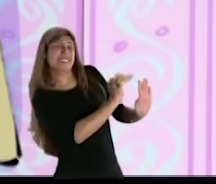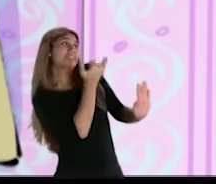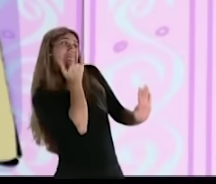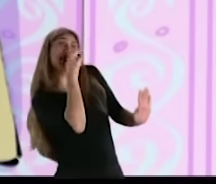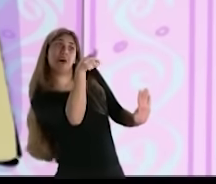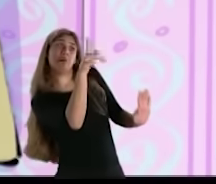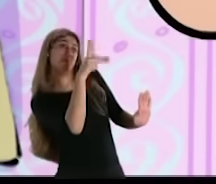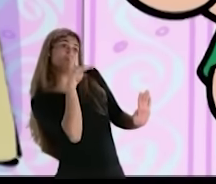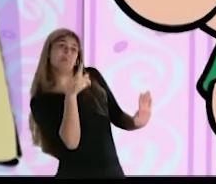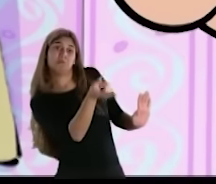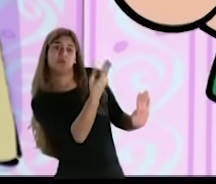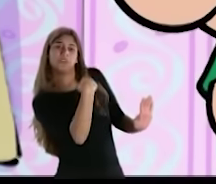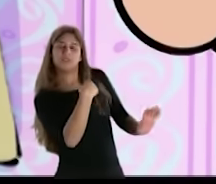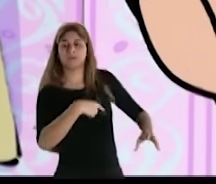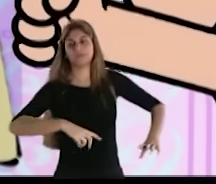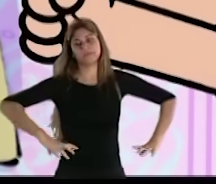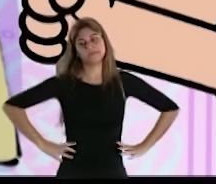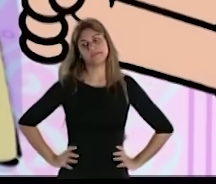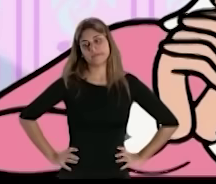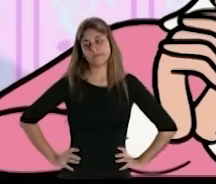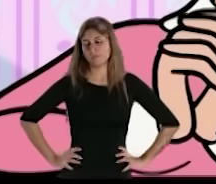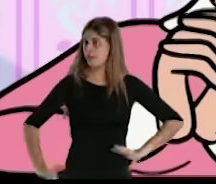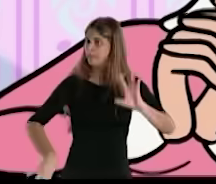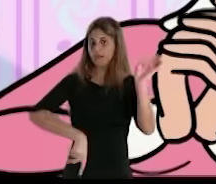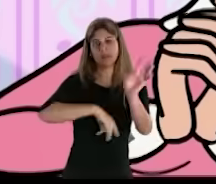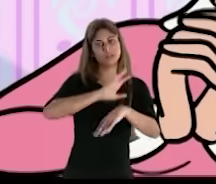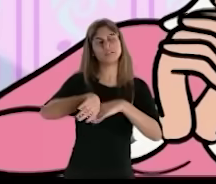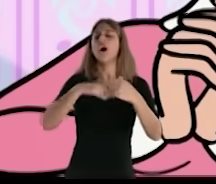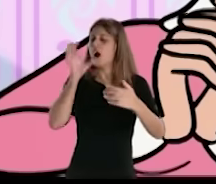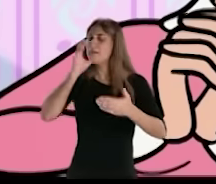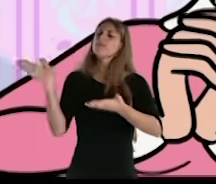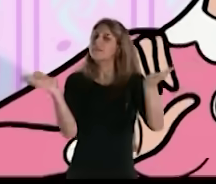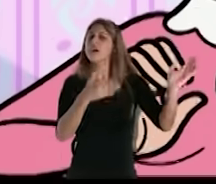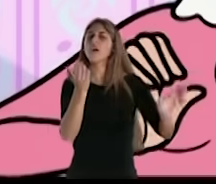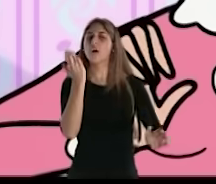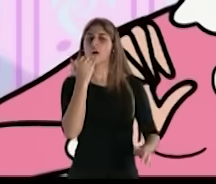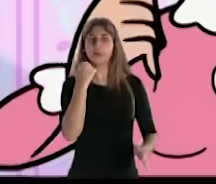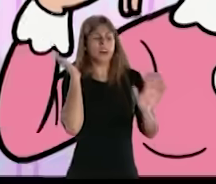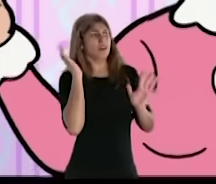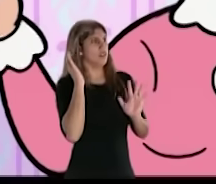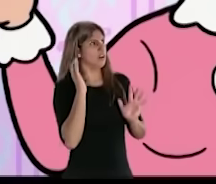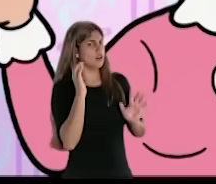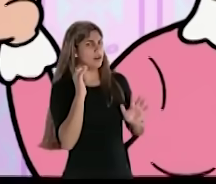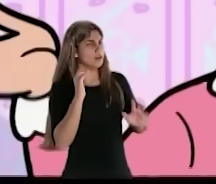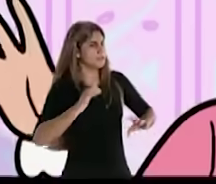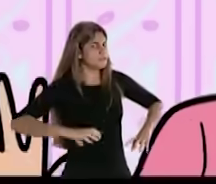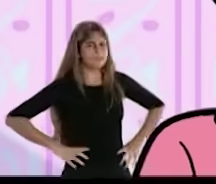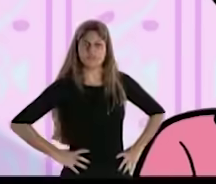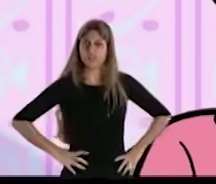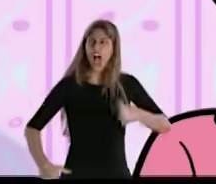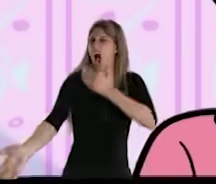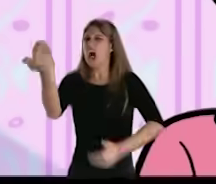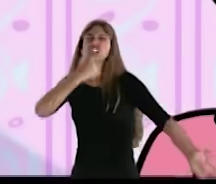Uma bela e Mônica foi ela queimando É melhor pular esta parte e ir direto para a refeição